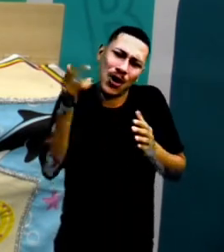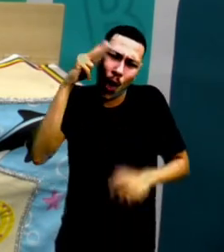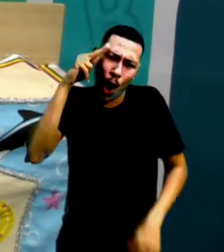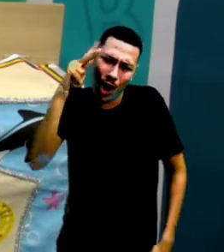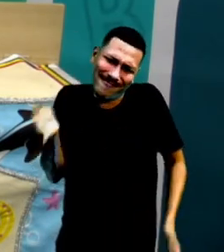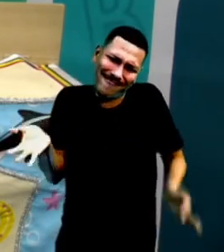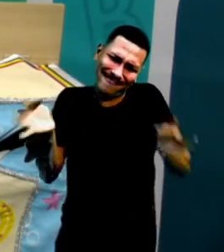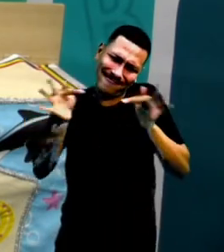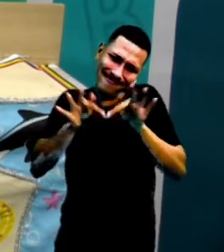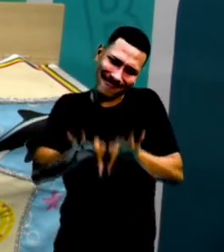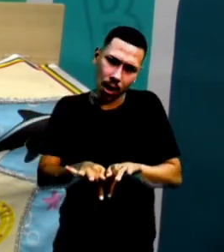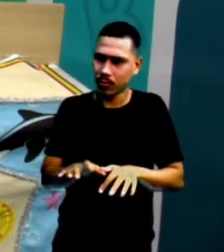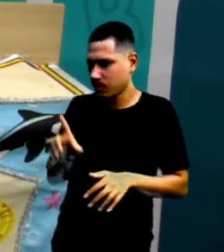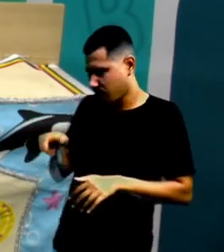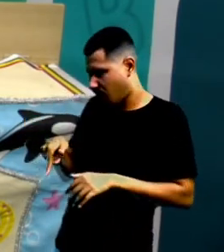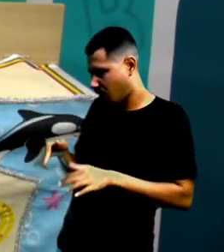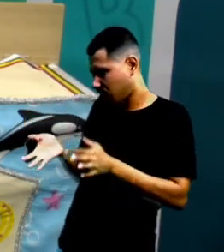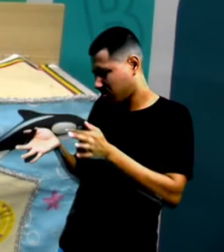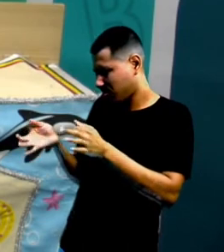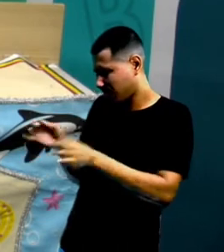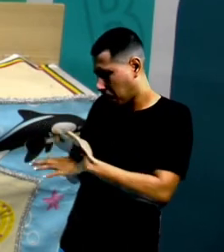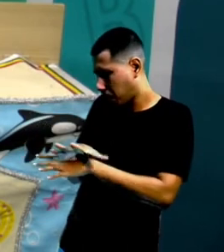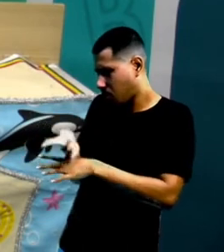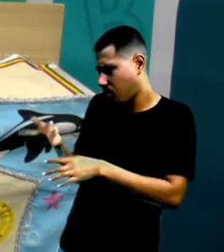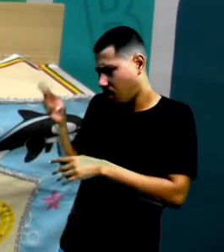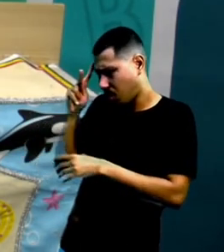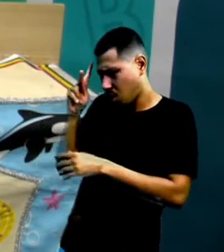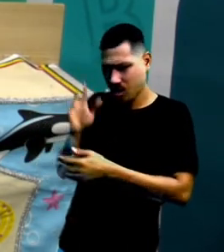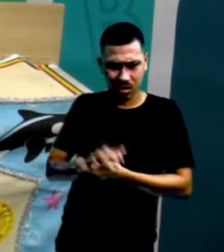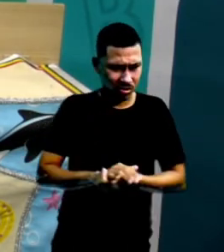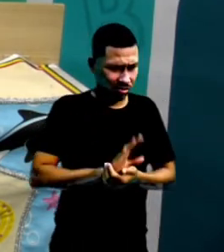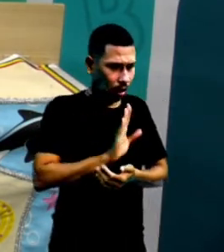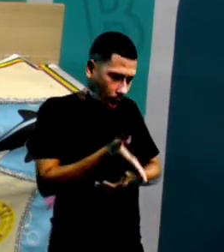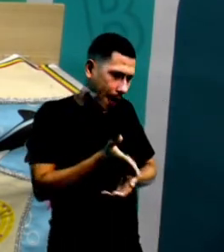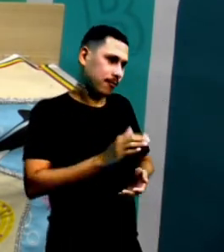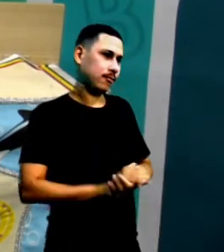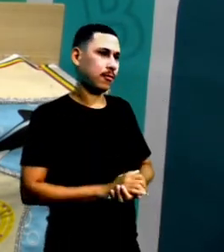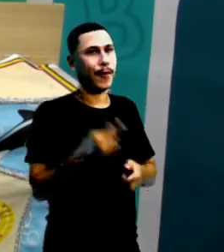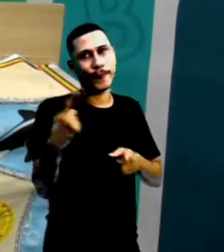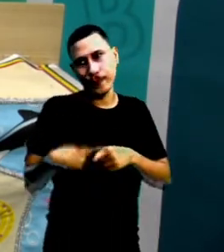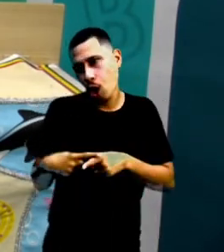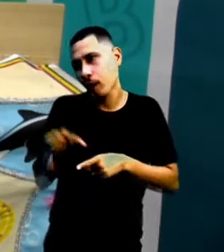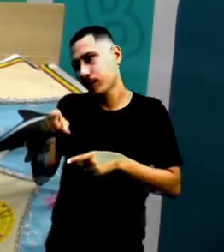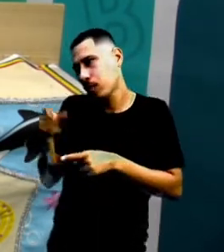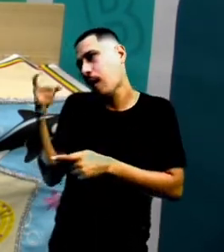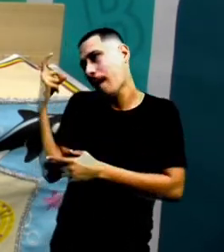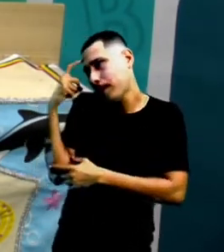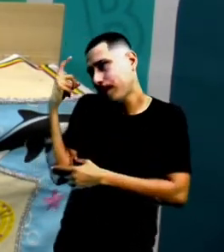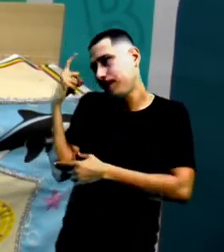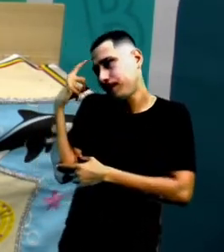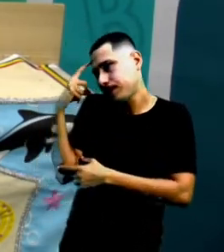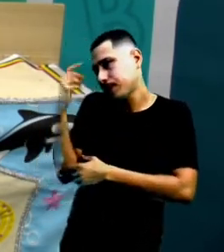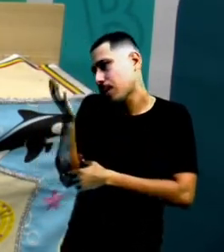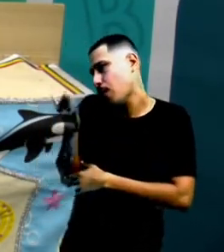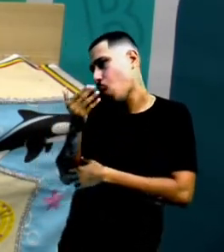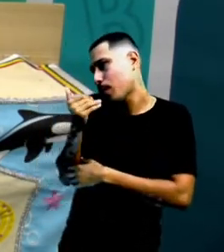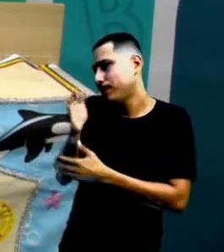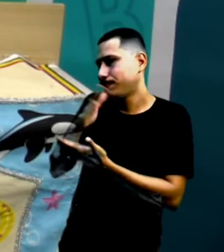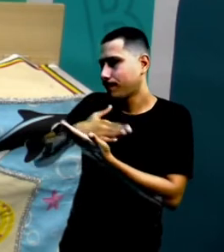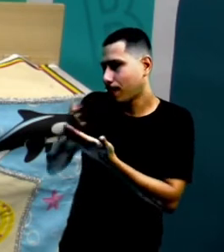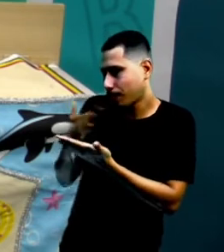chegou ao final. E foi? Foi. Mas já? Já. É porque tu tava aí pensando na canjica,